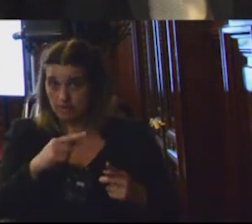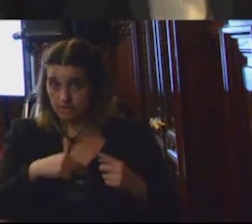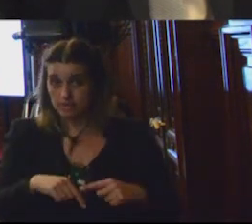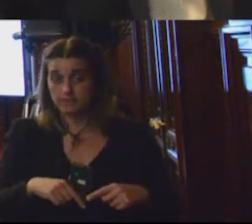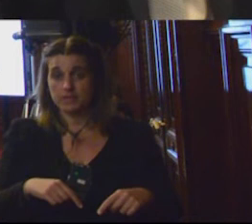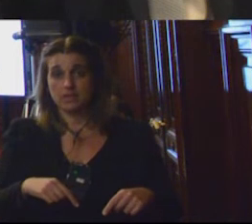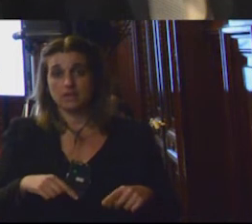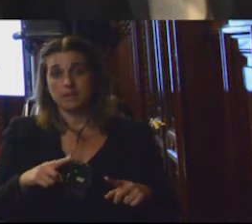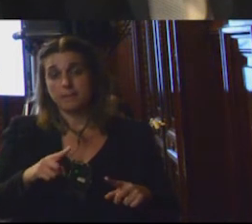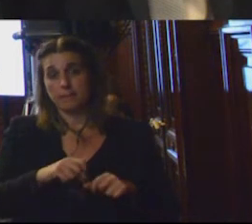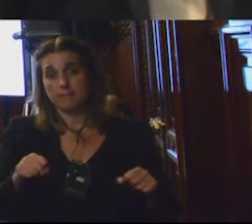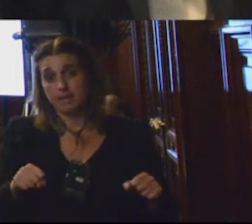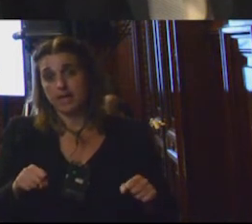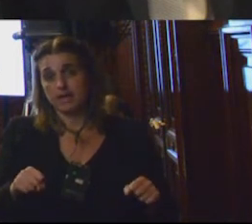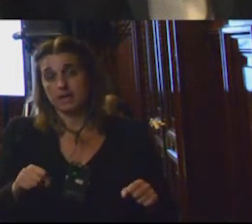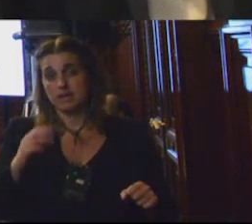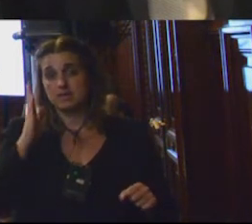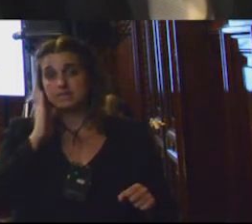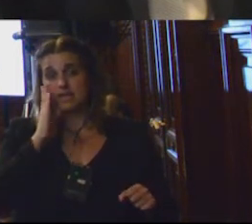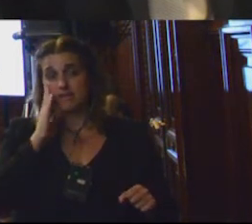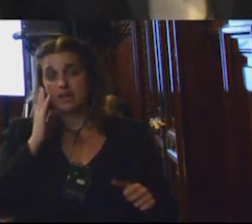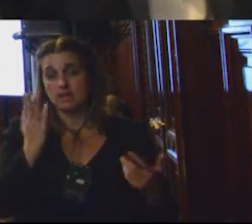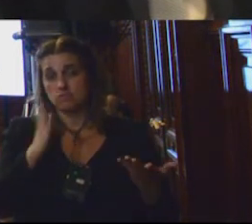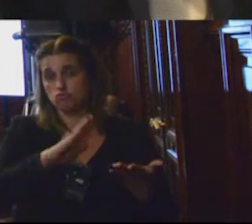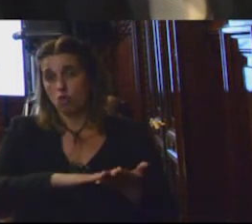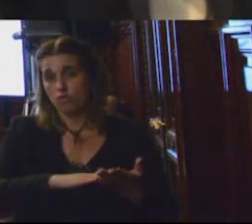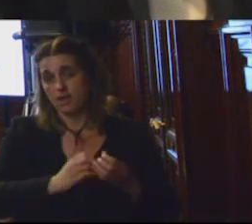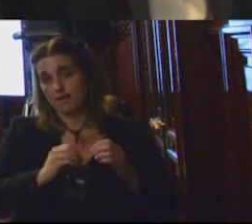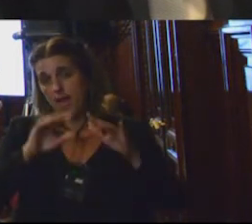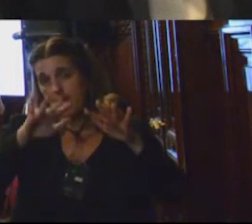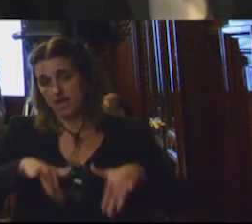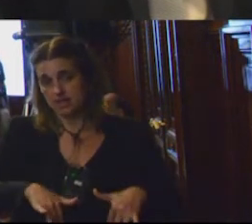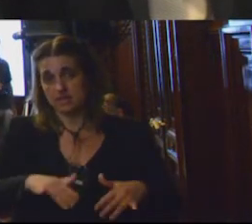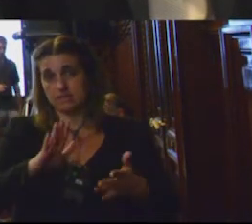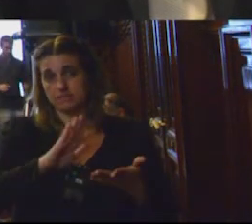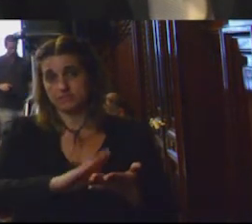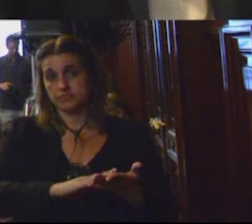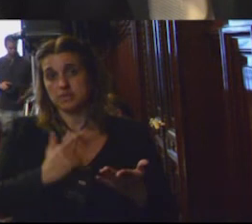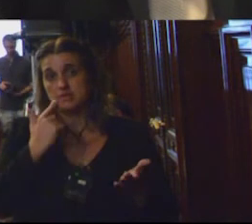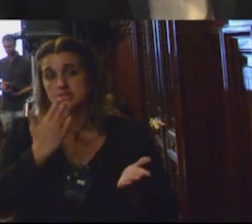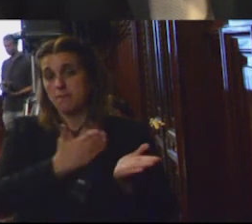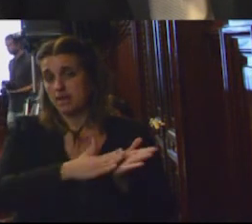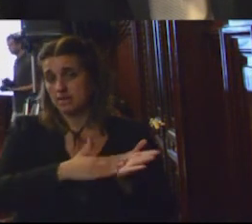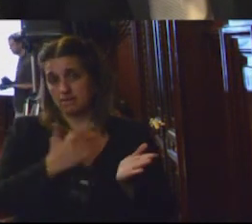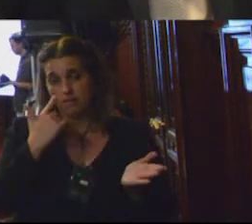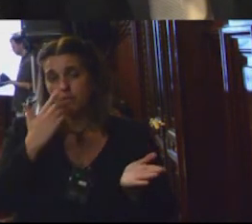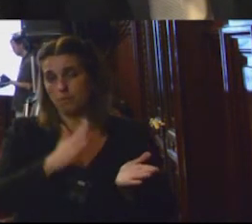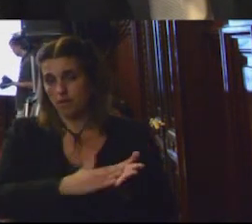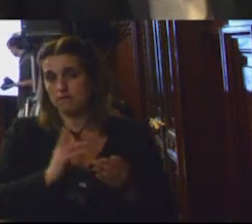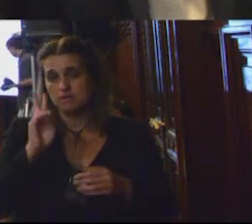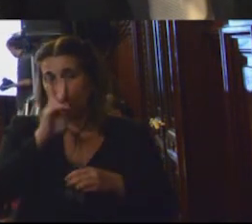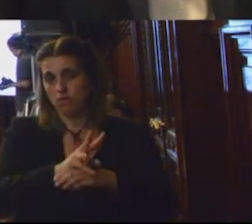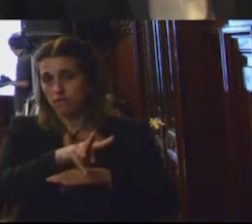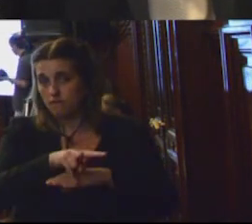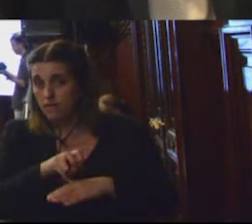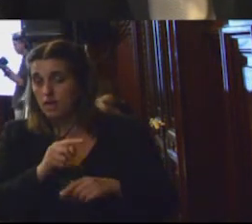lavratura do auto de infração, sempre que for constatada a prática de trabalho escravo durante as fiscalizações. O combate ao trabalho